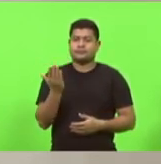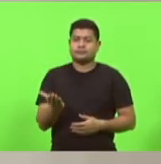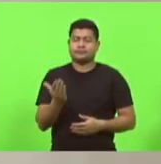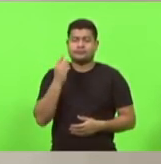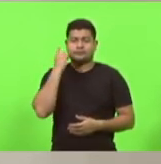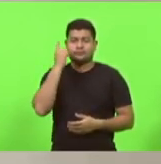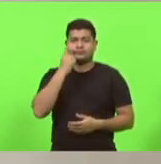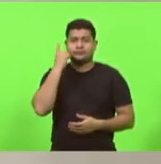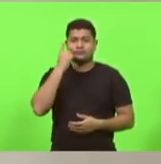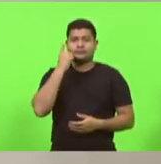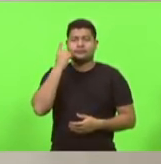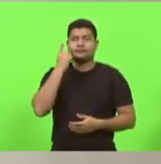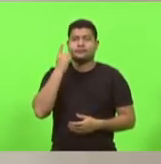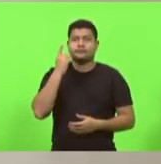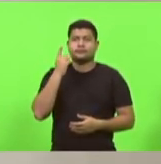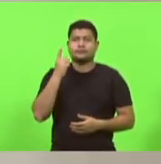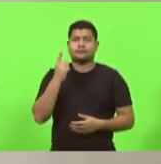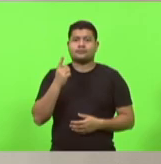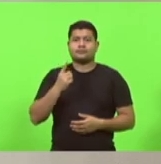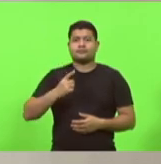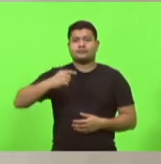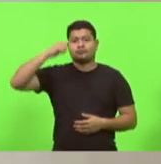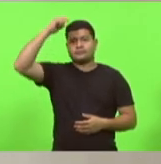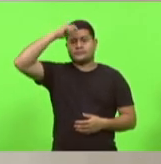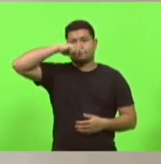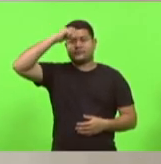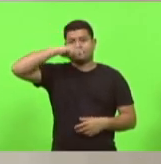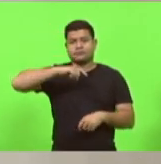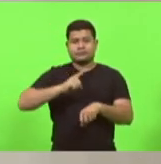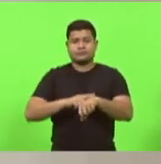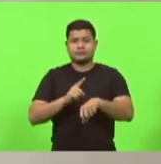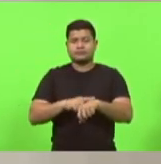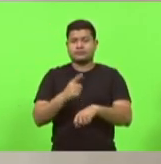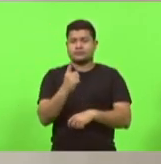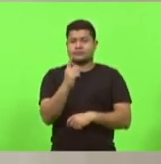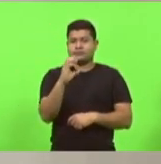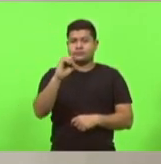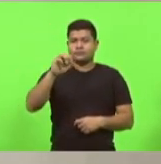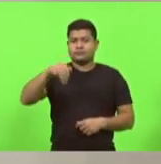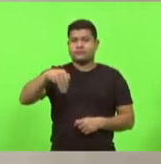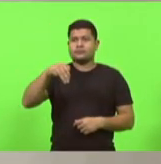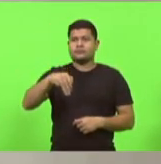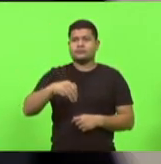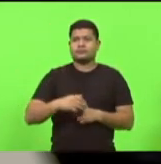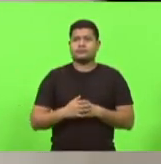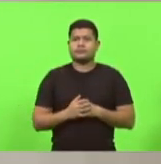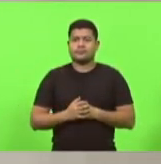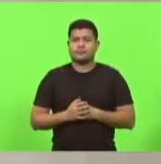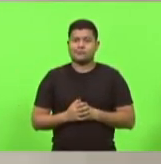deputado Maurício Kudillac. Vossa Excelência terá 10 minutos, deputado Maurício.